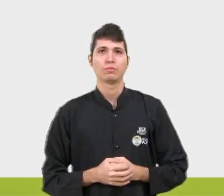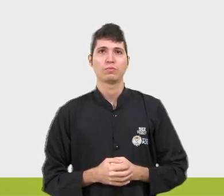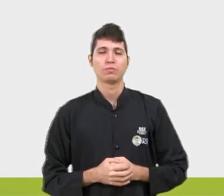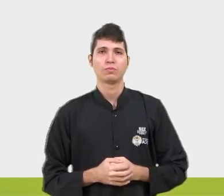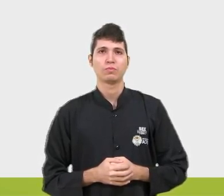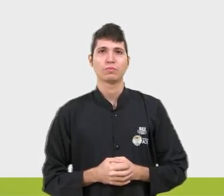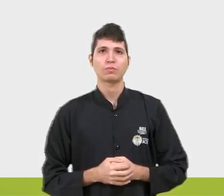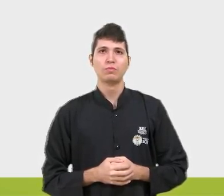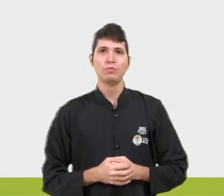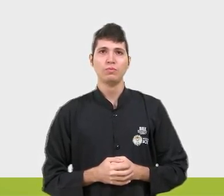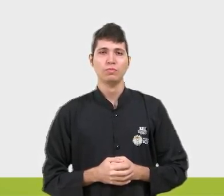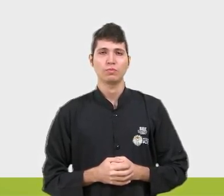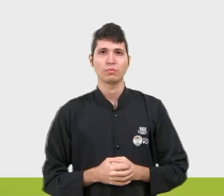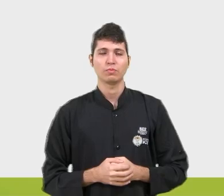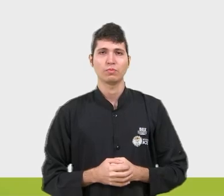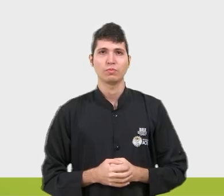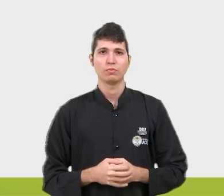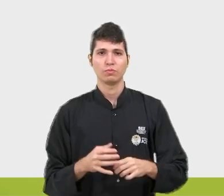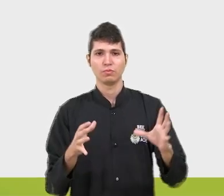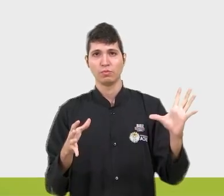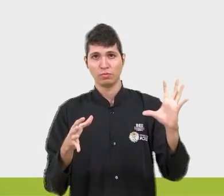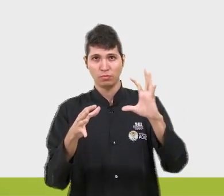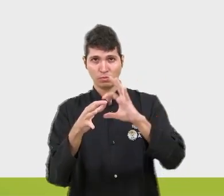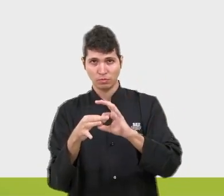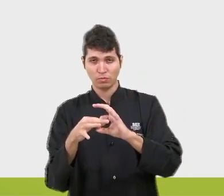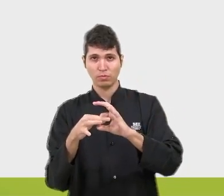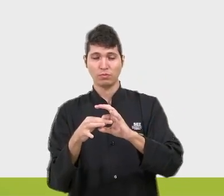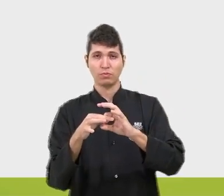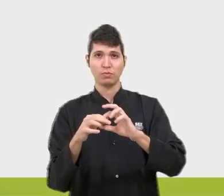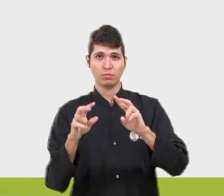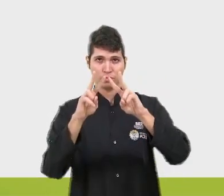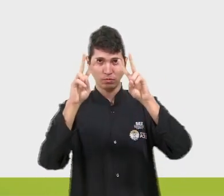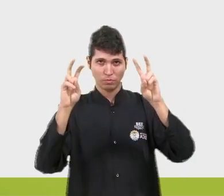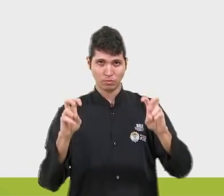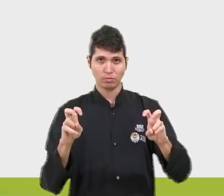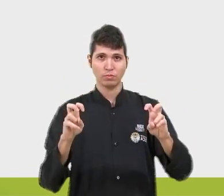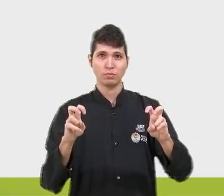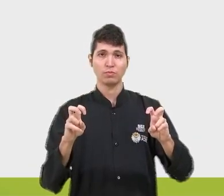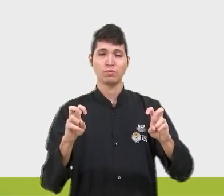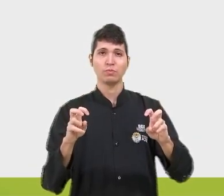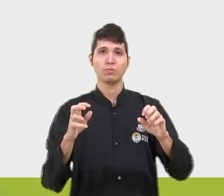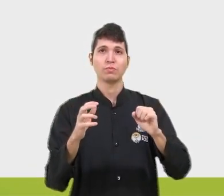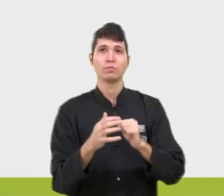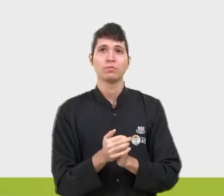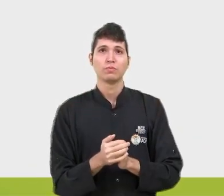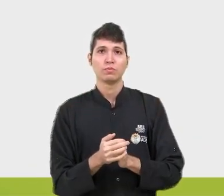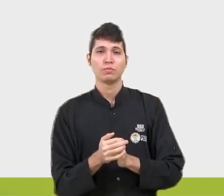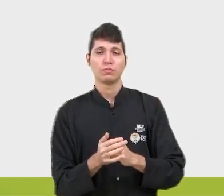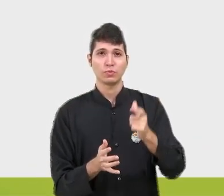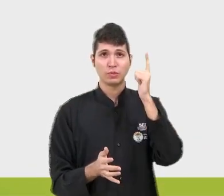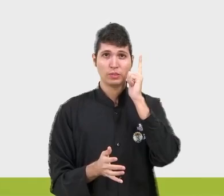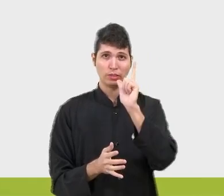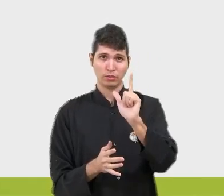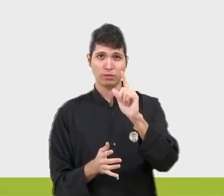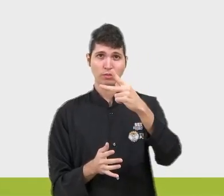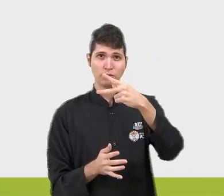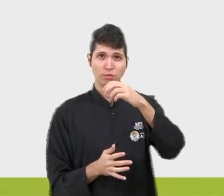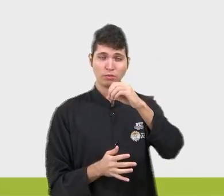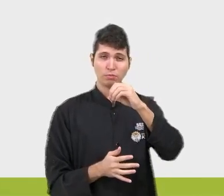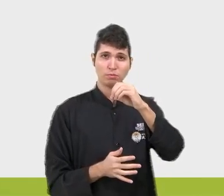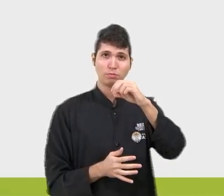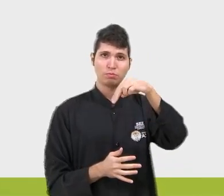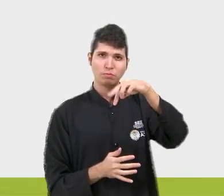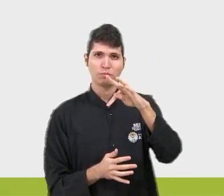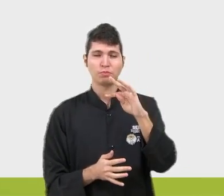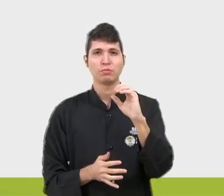de conectivos, você tem que variar para conseguir pontuação. E aqui nós temos uma análise da competência